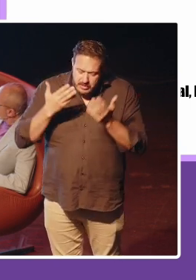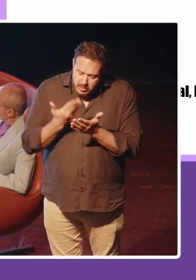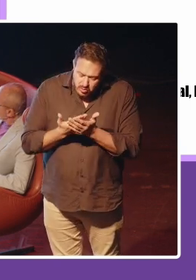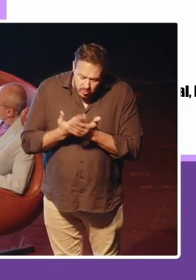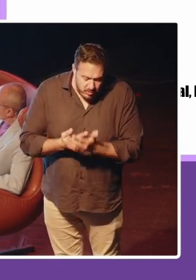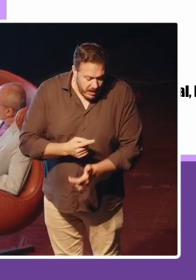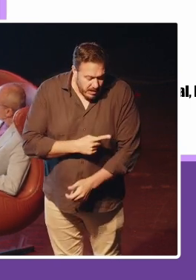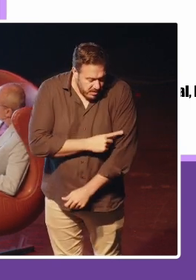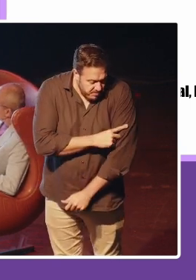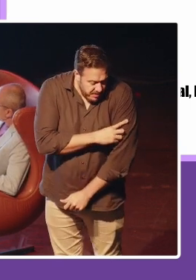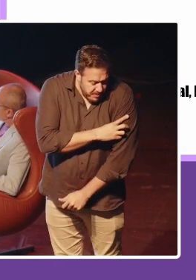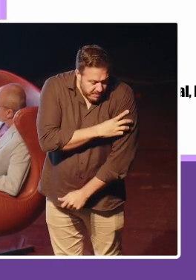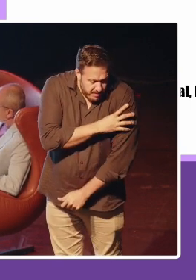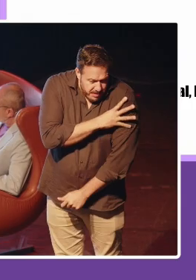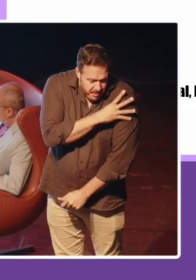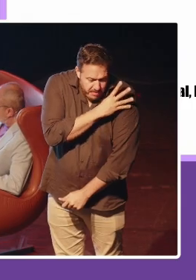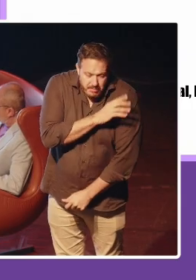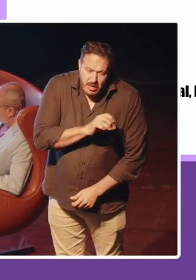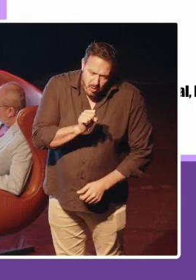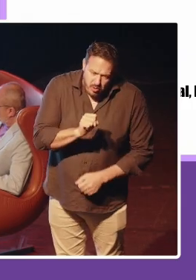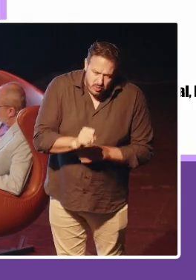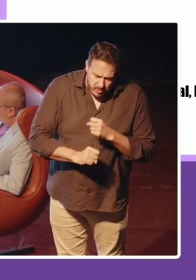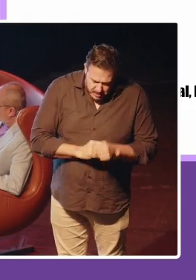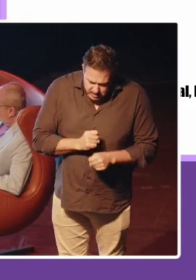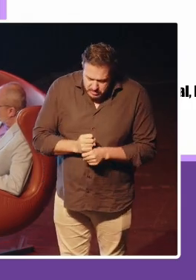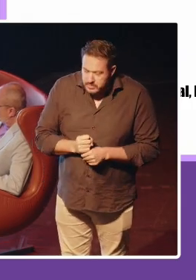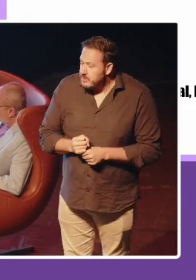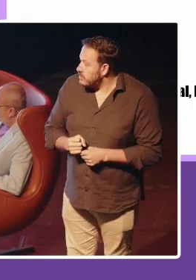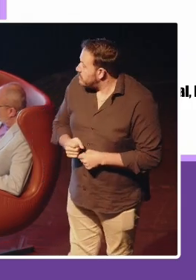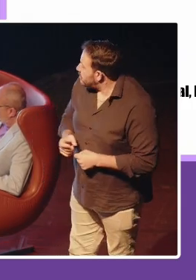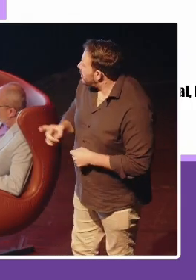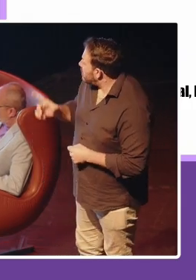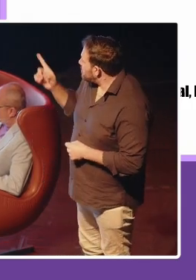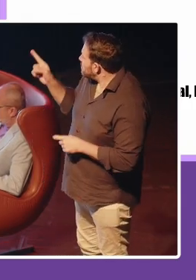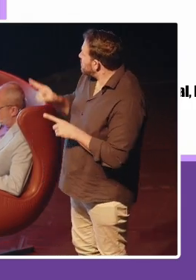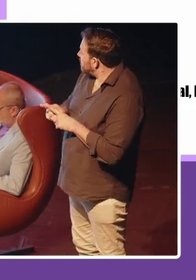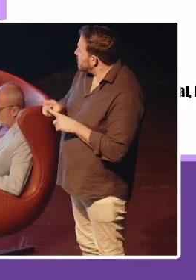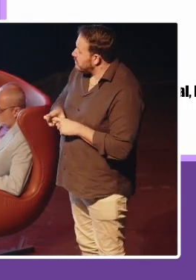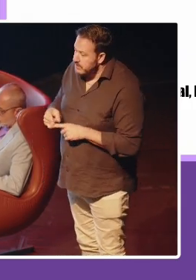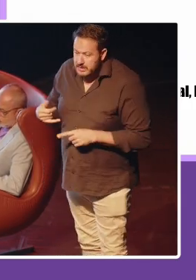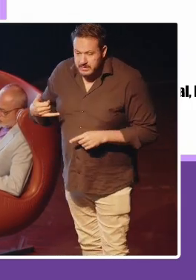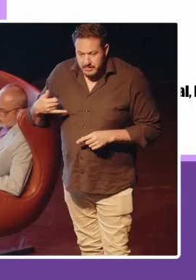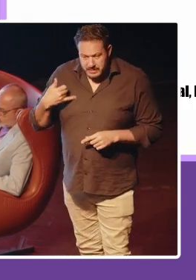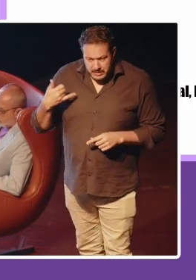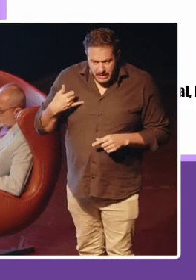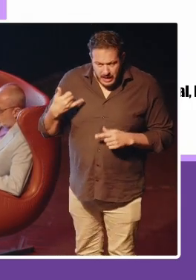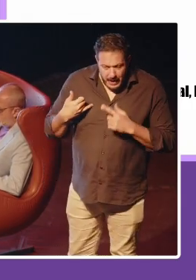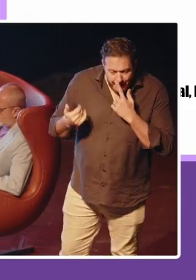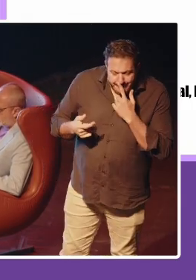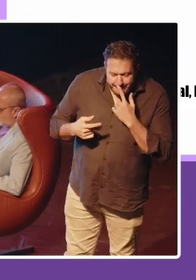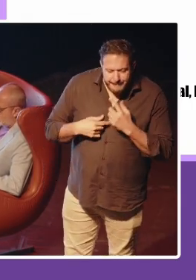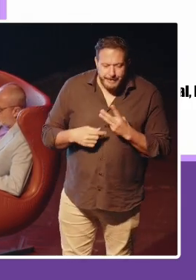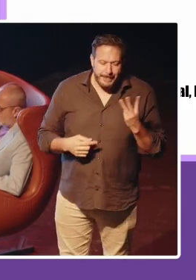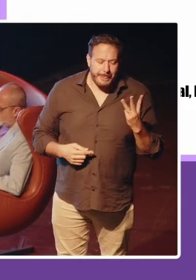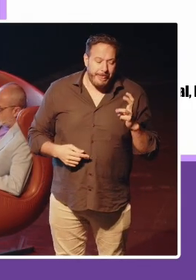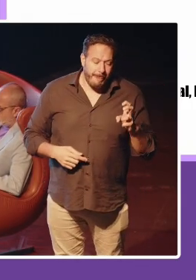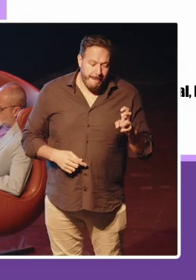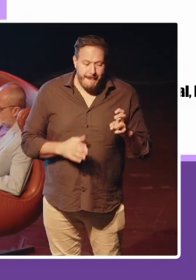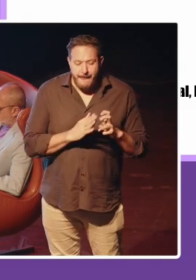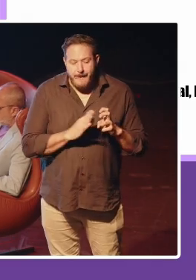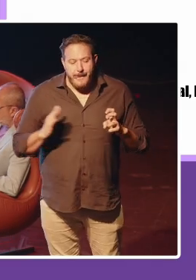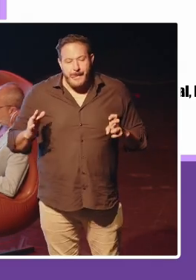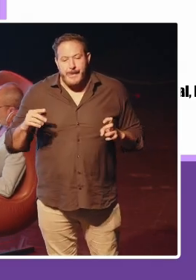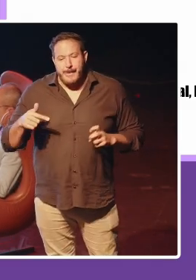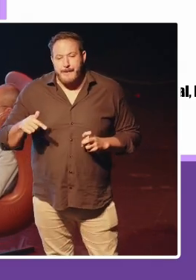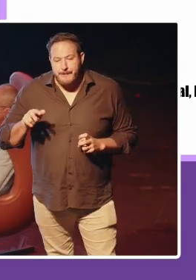ou menos, né, que para nós seria o fundamental. E fatores de meia-idade, que seria dos 35 aos 65